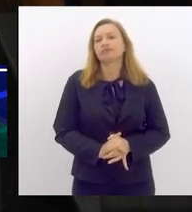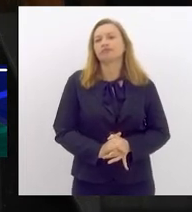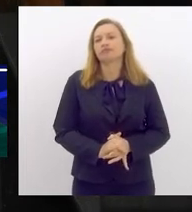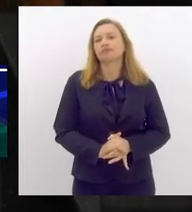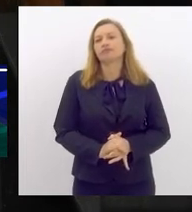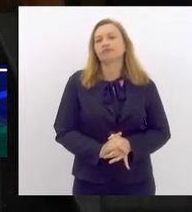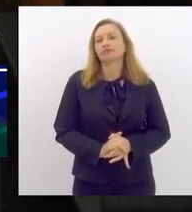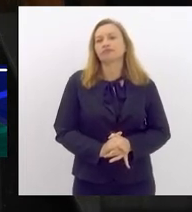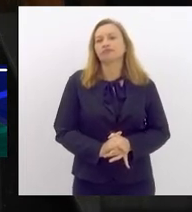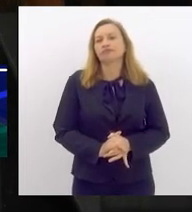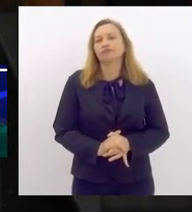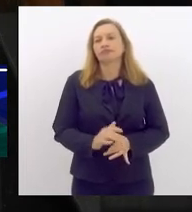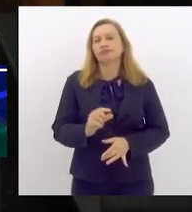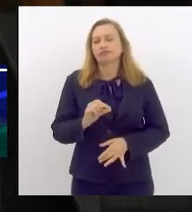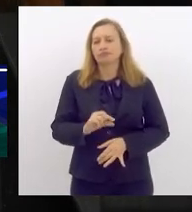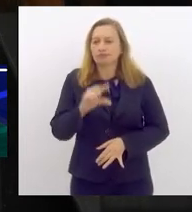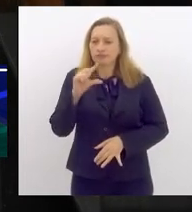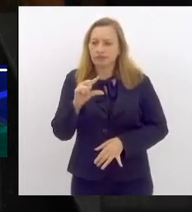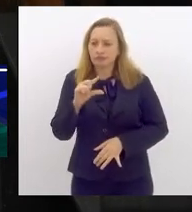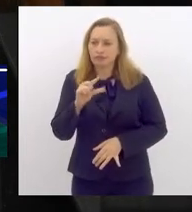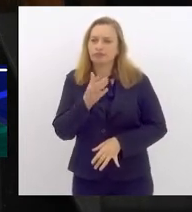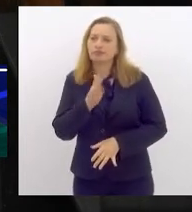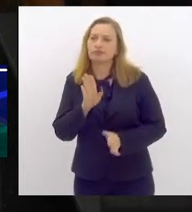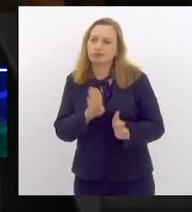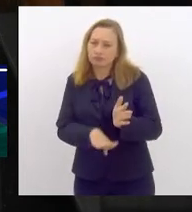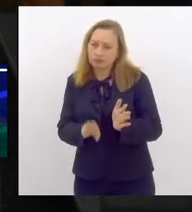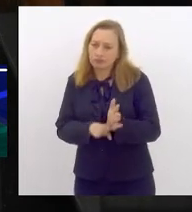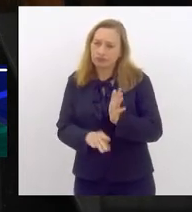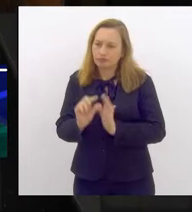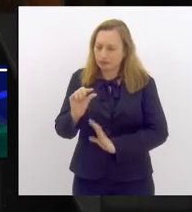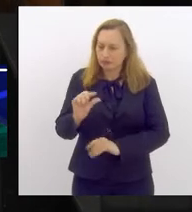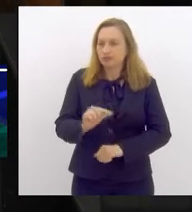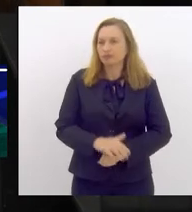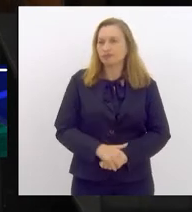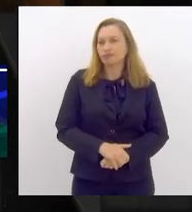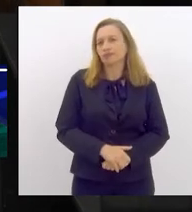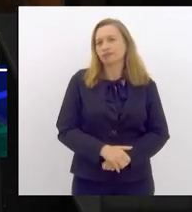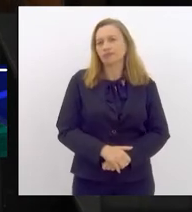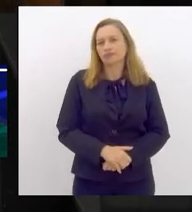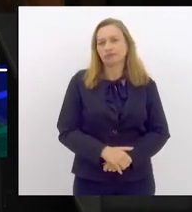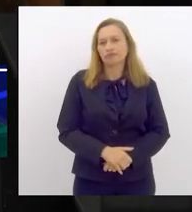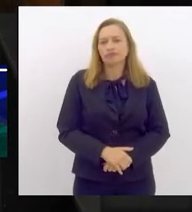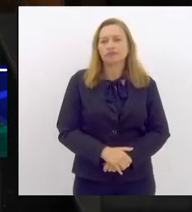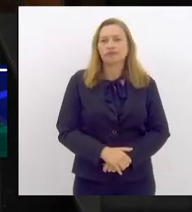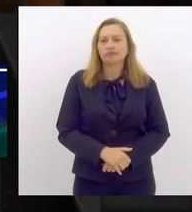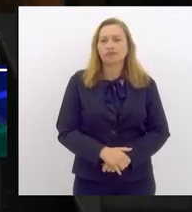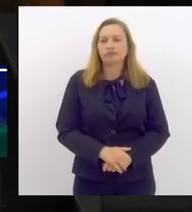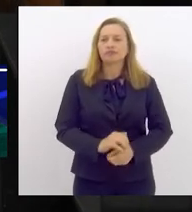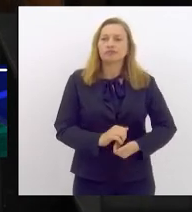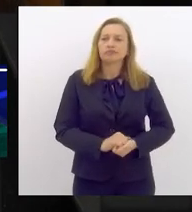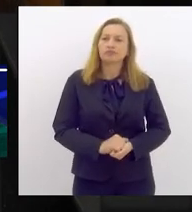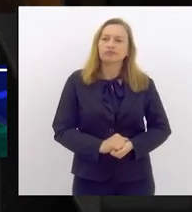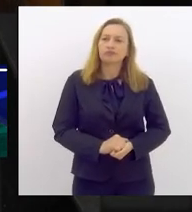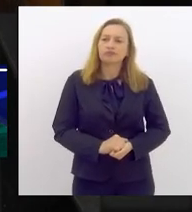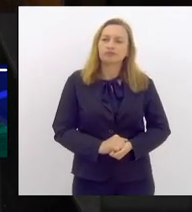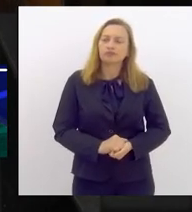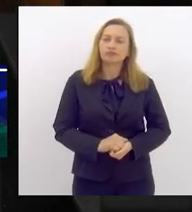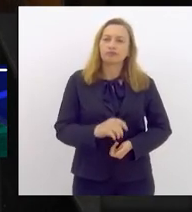aumentos pequeno de despesa Deputado waldeck como do previ-banerj